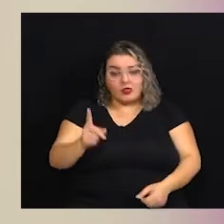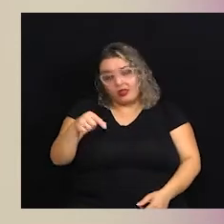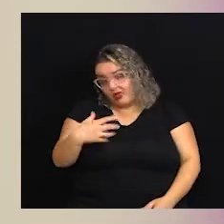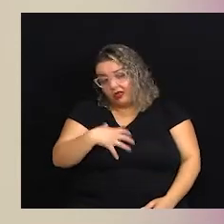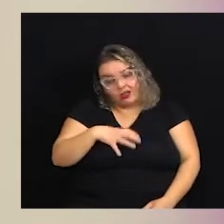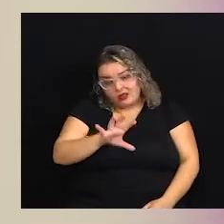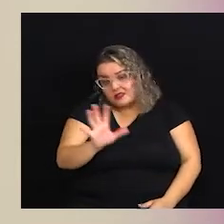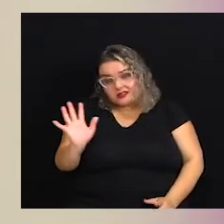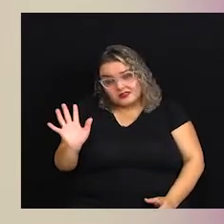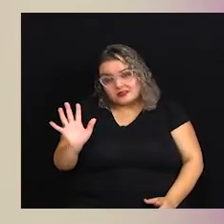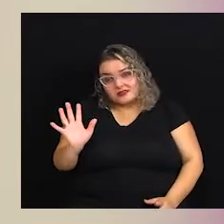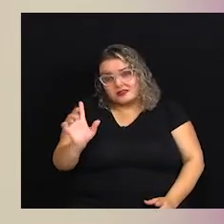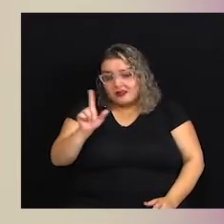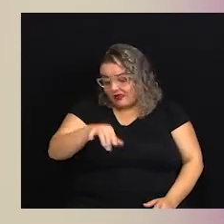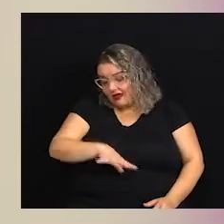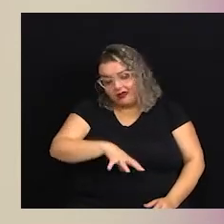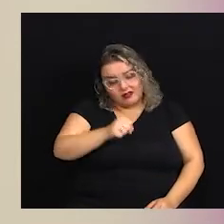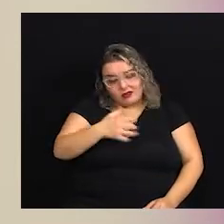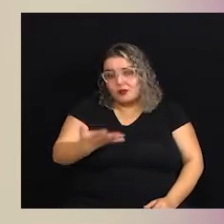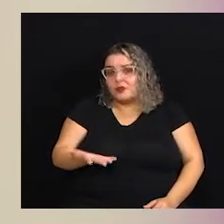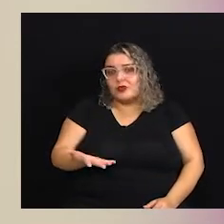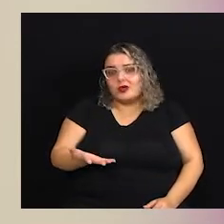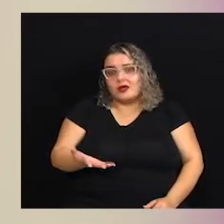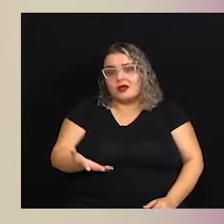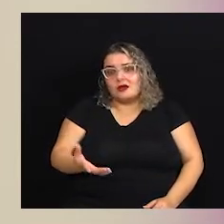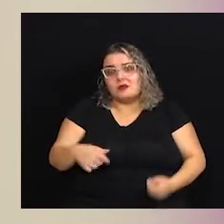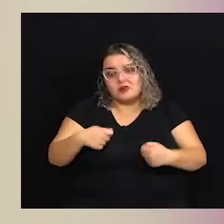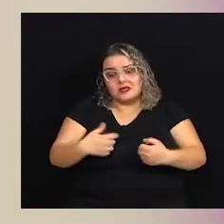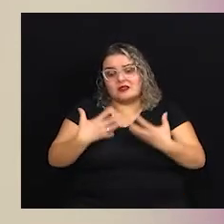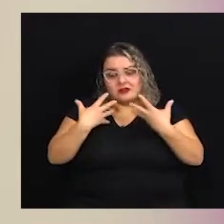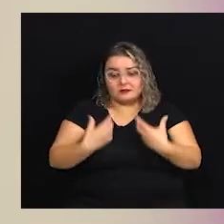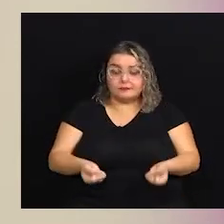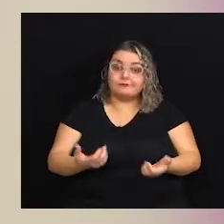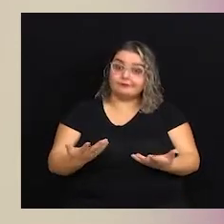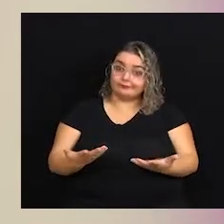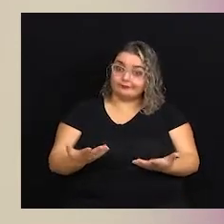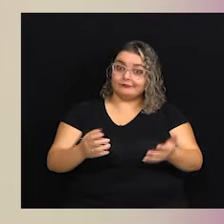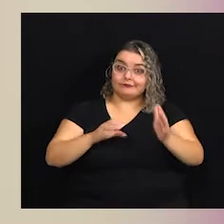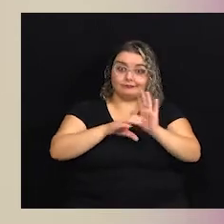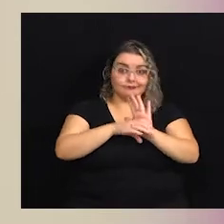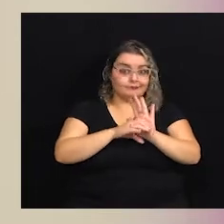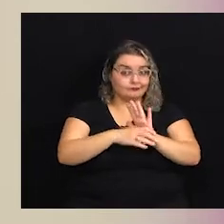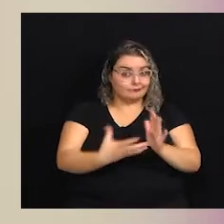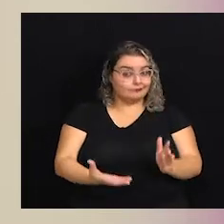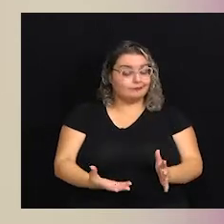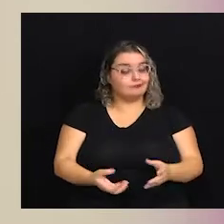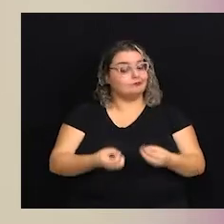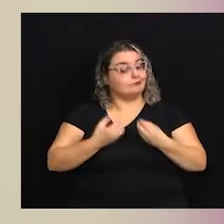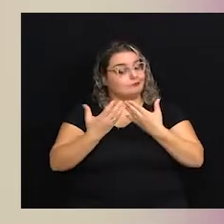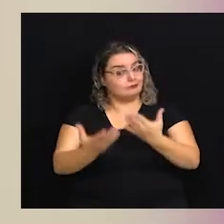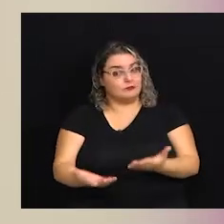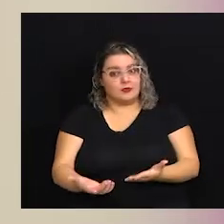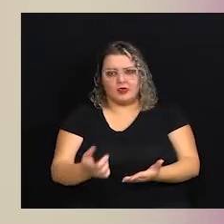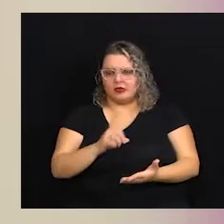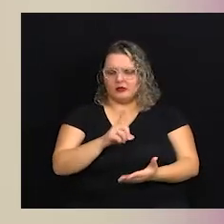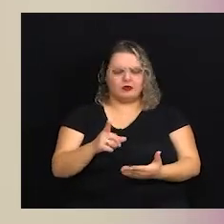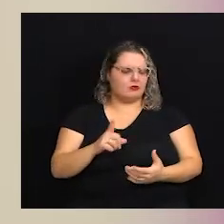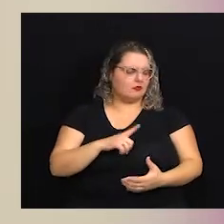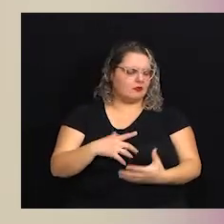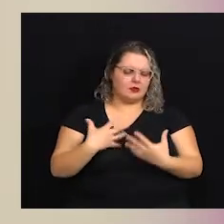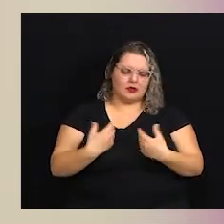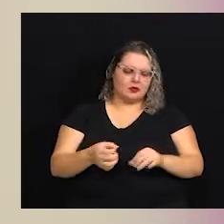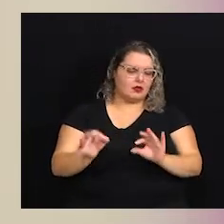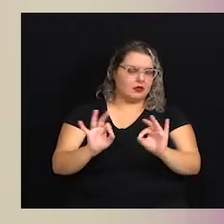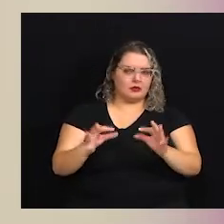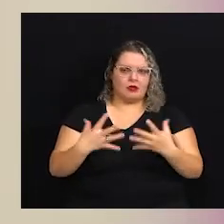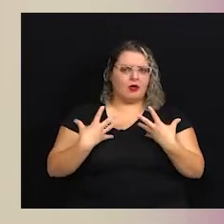assim mesmo, é da menopausa, você tem que se conformar, e eu levo o conceito que nenhuma de vocês tem que se